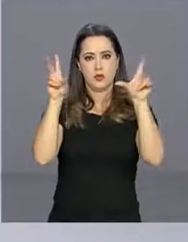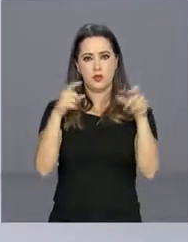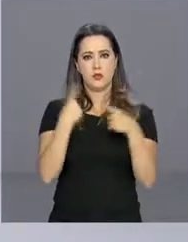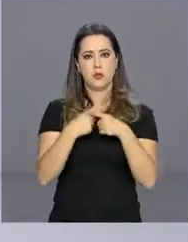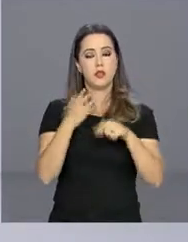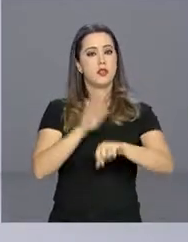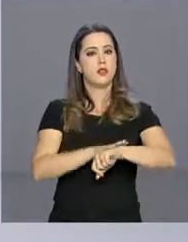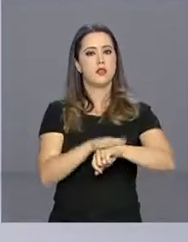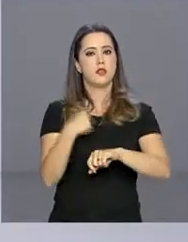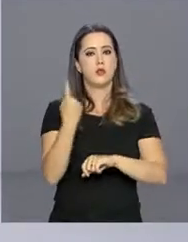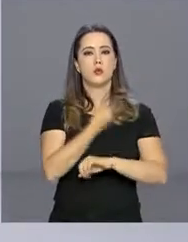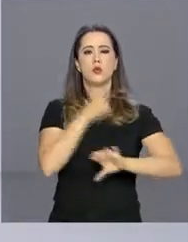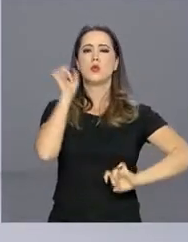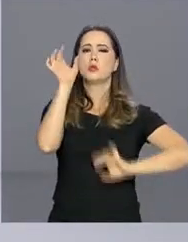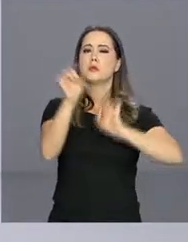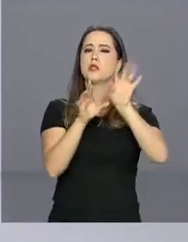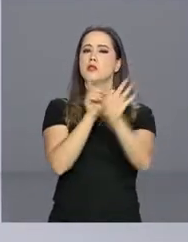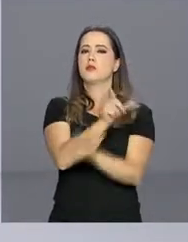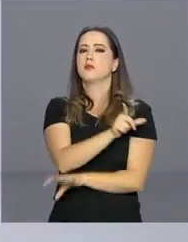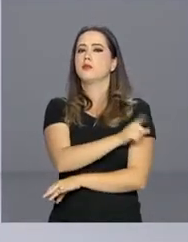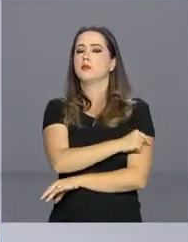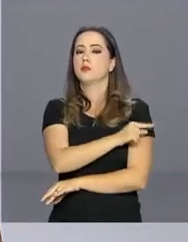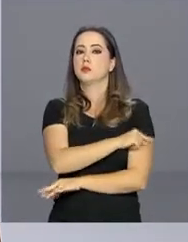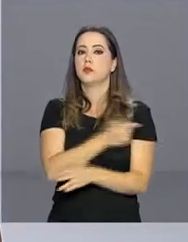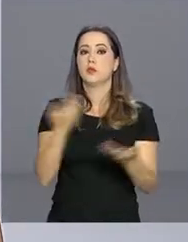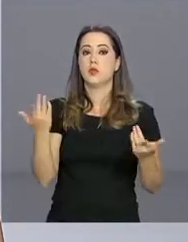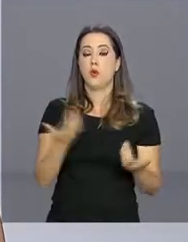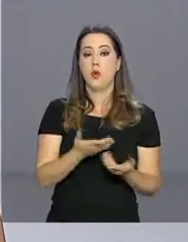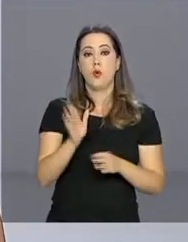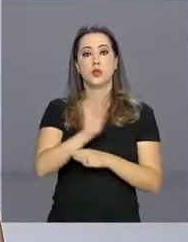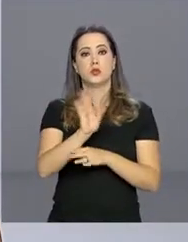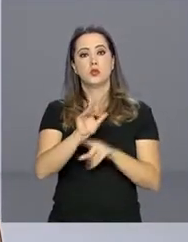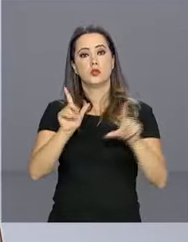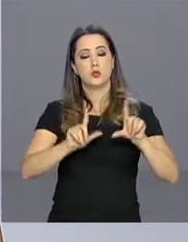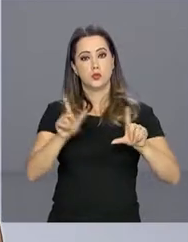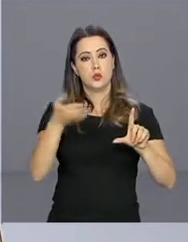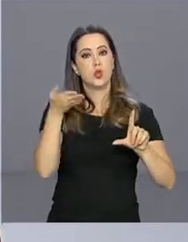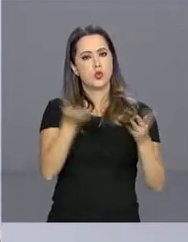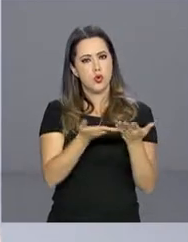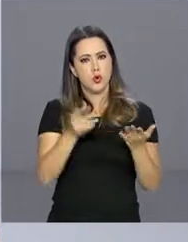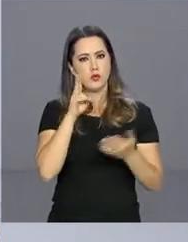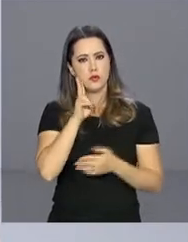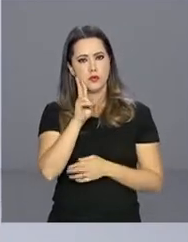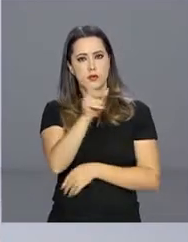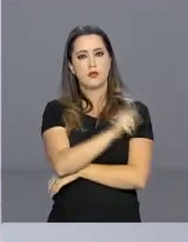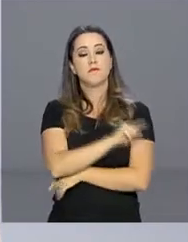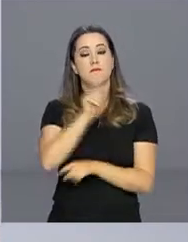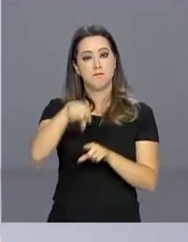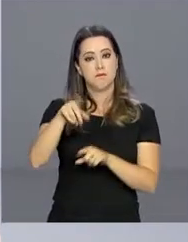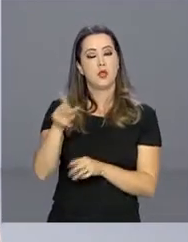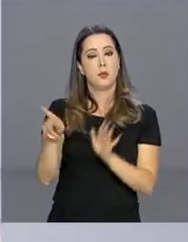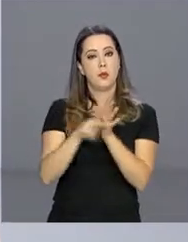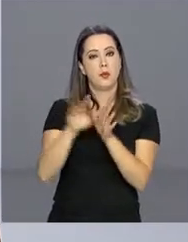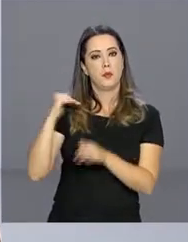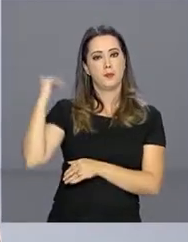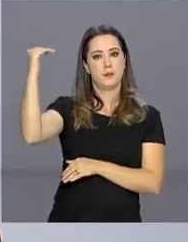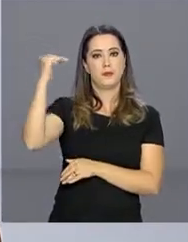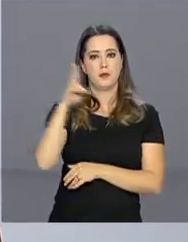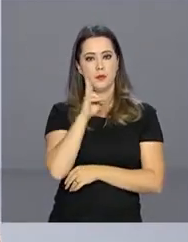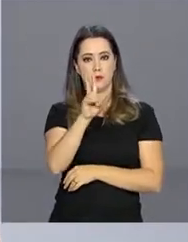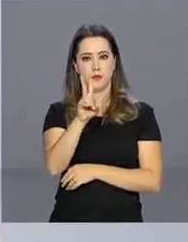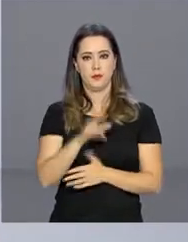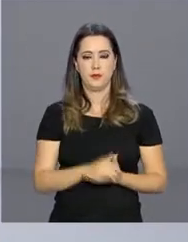está na hora do nosso especial sobre vacinação. No episódio de hoje, você vai ver que vacina também é coisa de adulto.